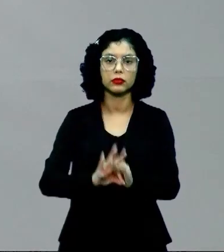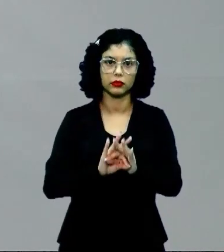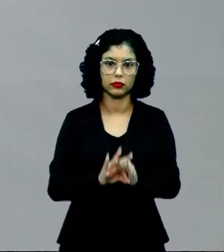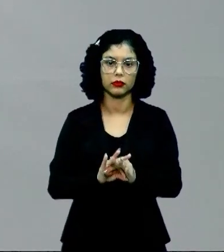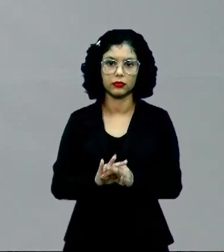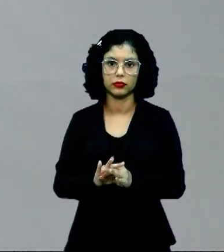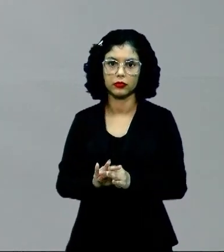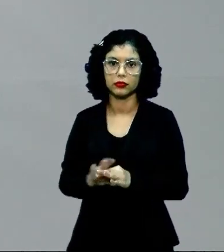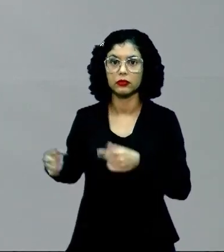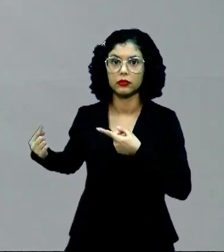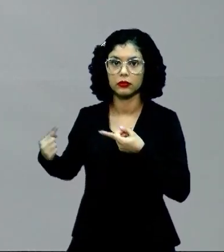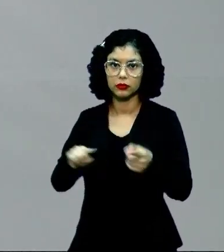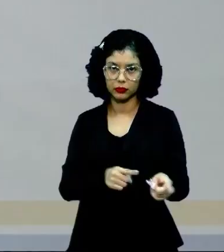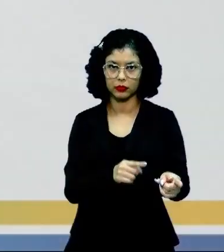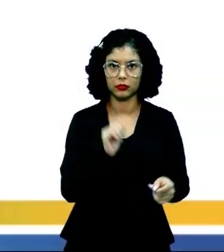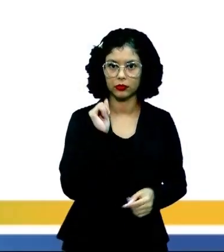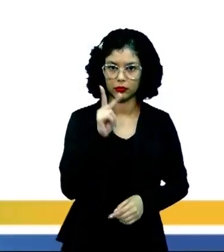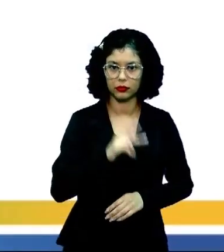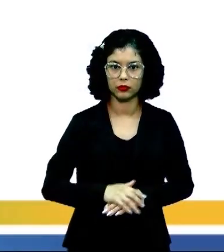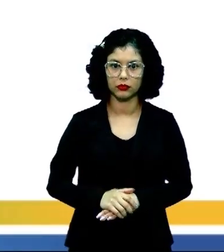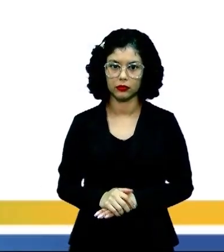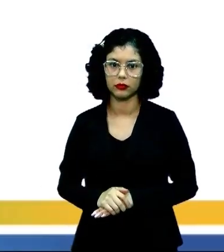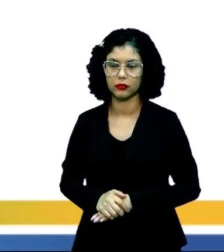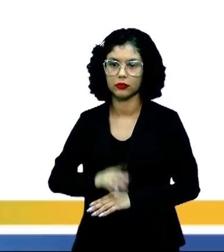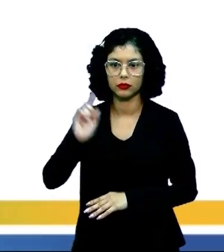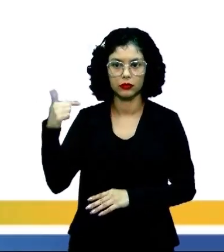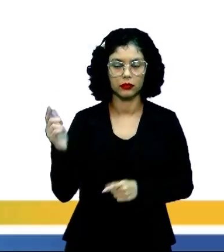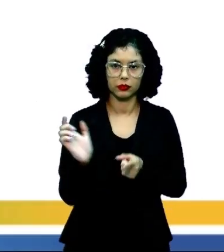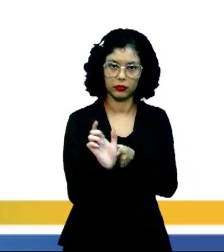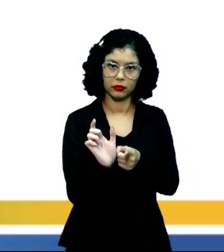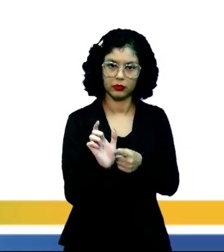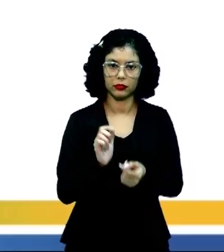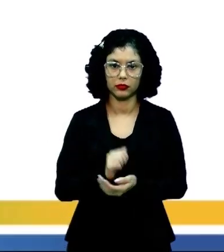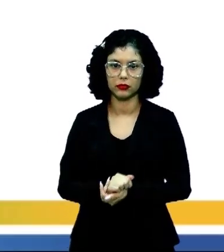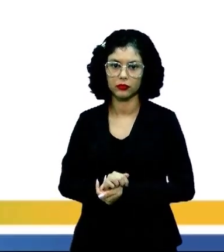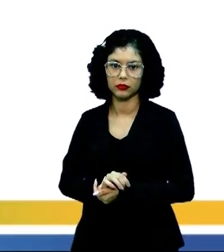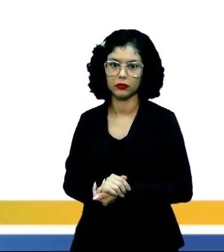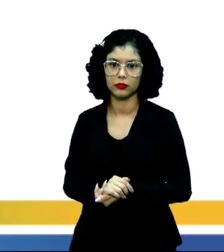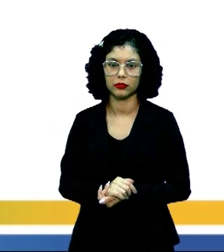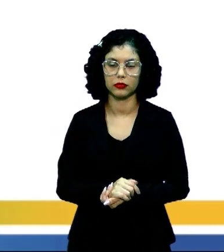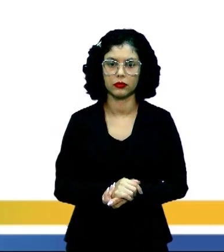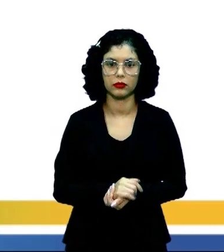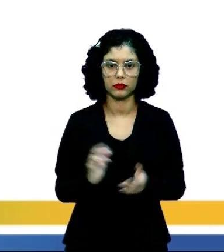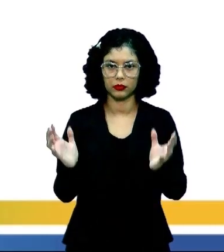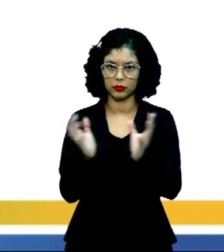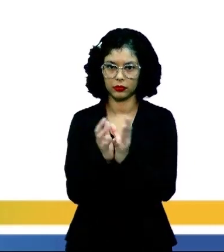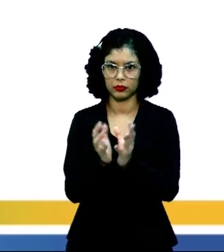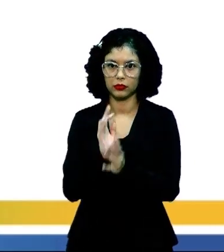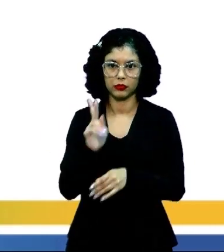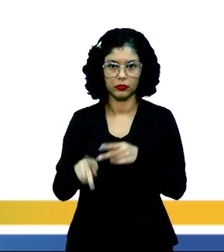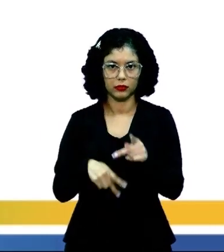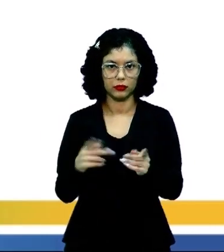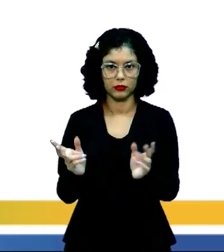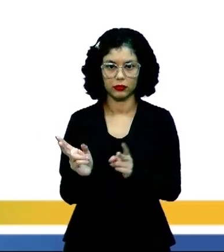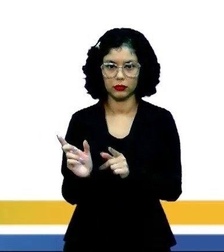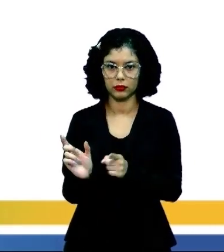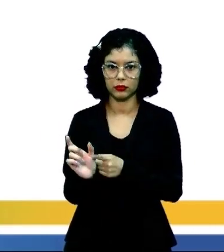palavra desafios, ok? Vamos à próxima palavra do tema. É um conjunto de palavras